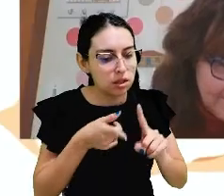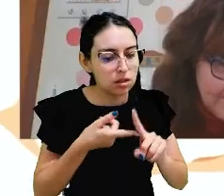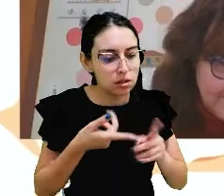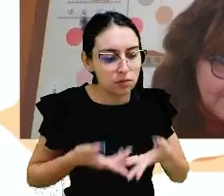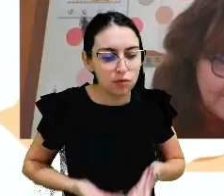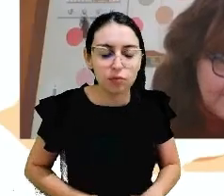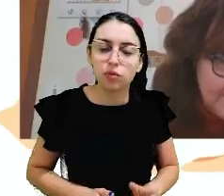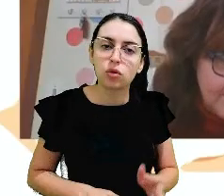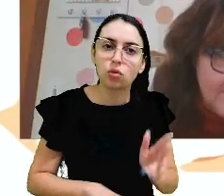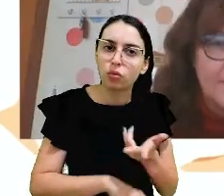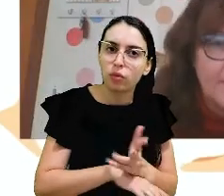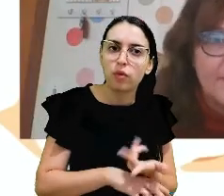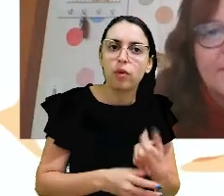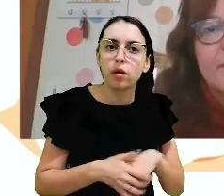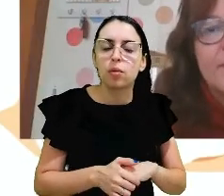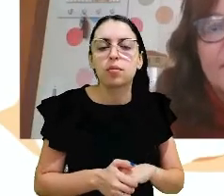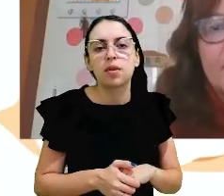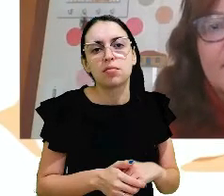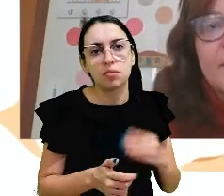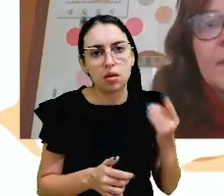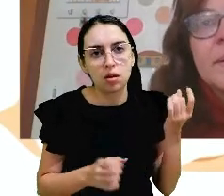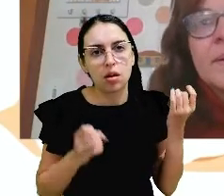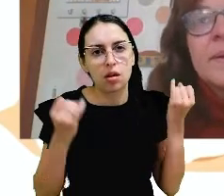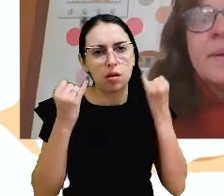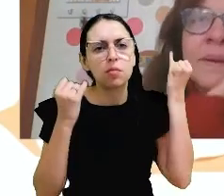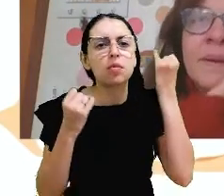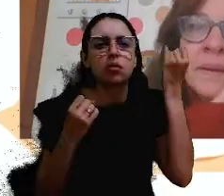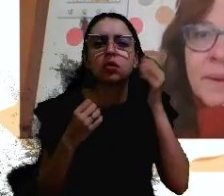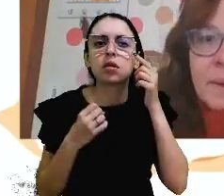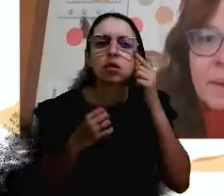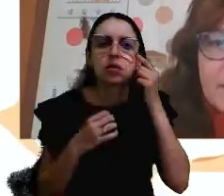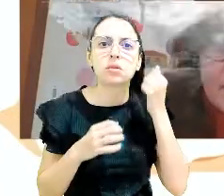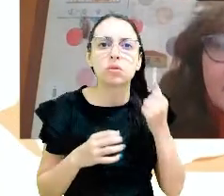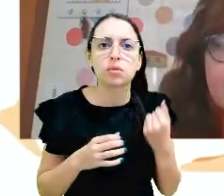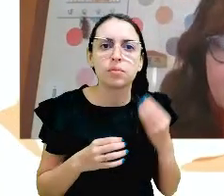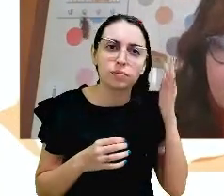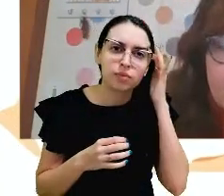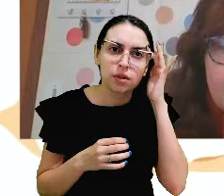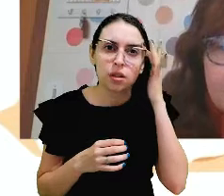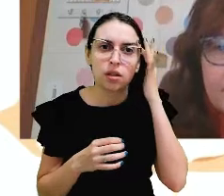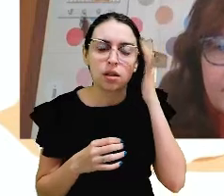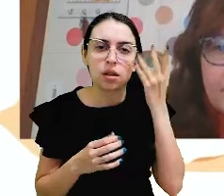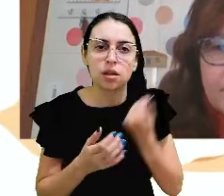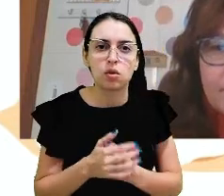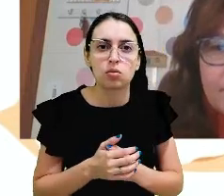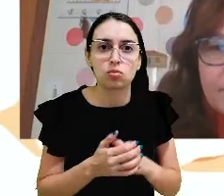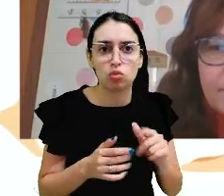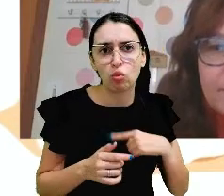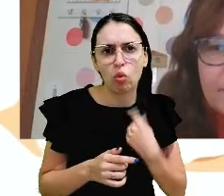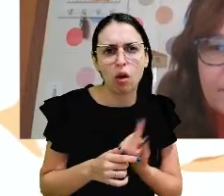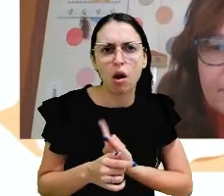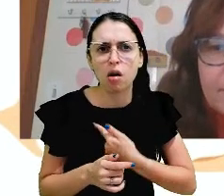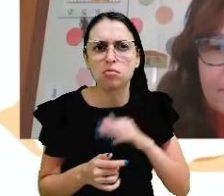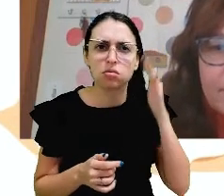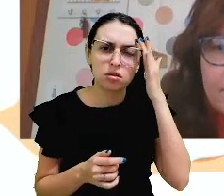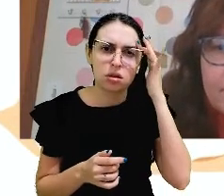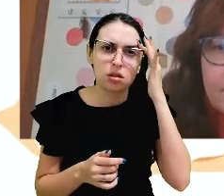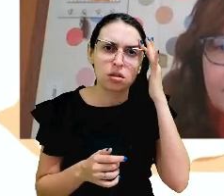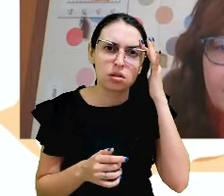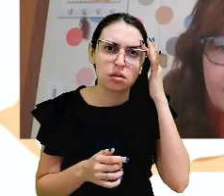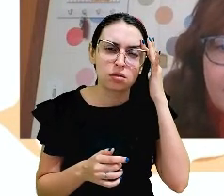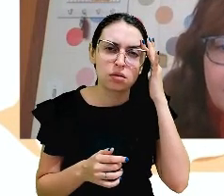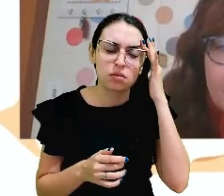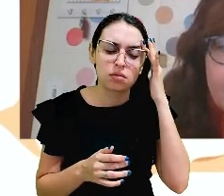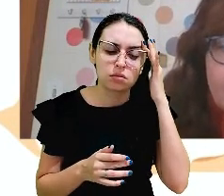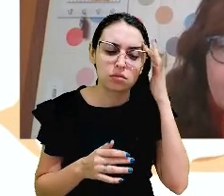filme, né, e eu acho que é importante a gente perceber que a gente tem o nosso entendimento, ele está enviesado